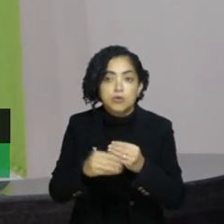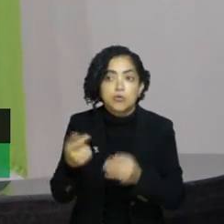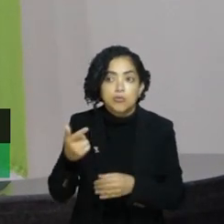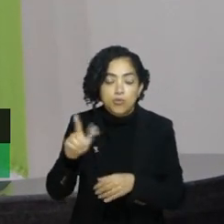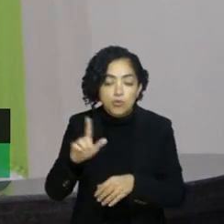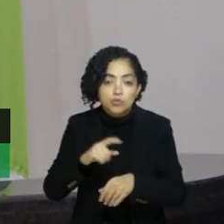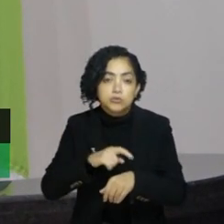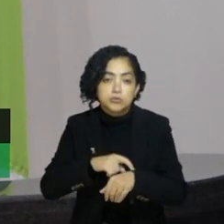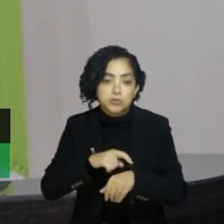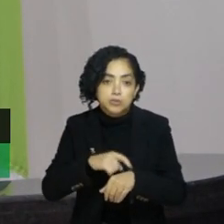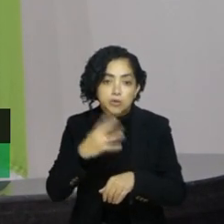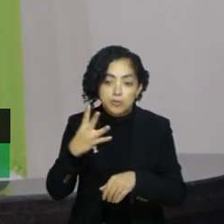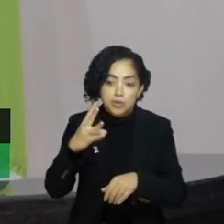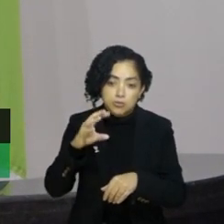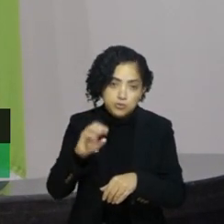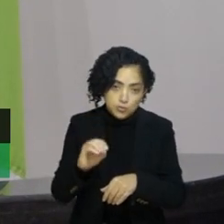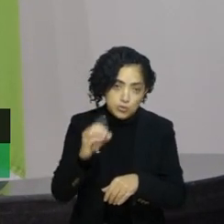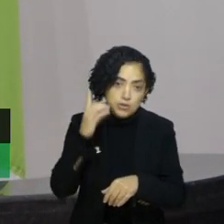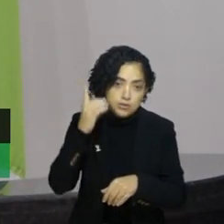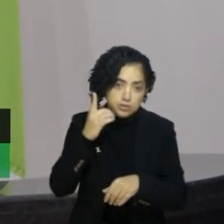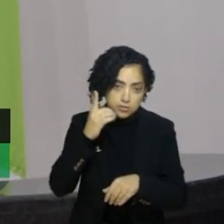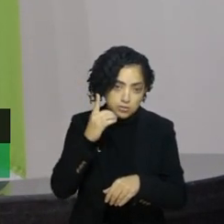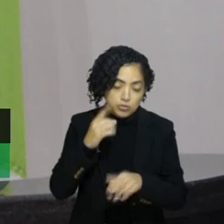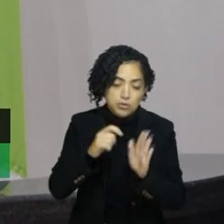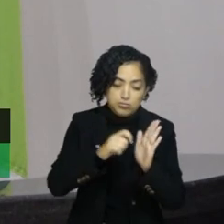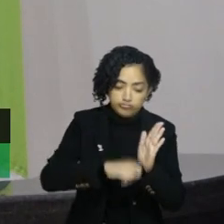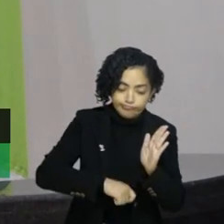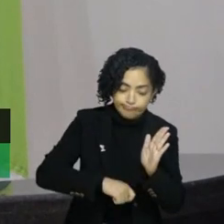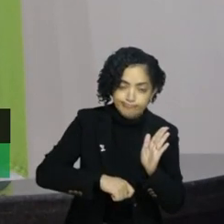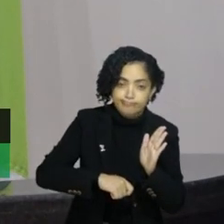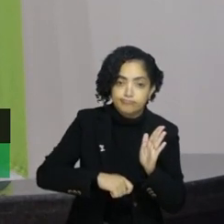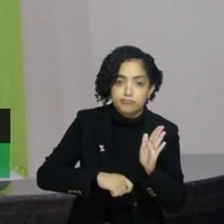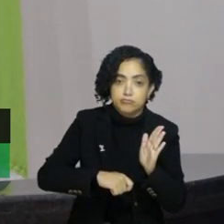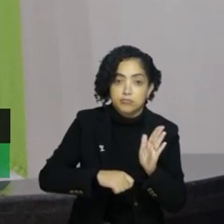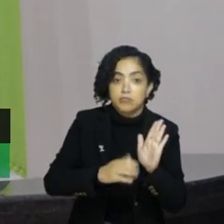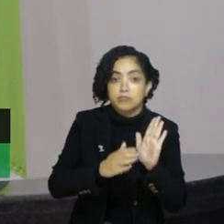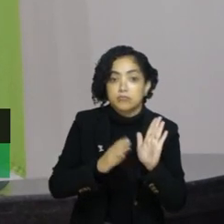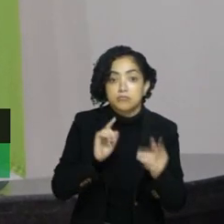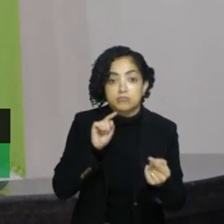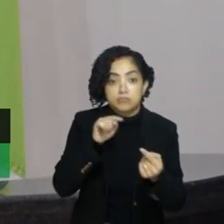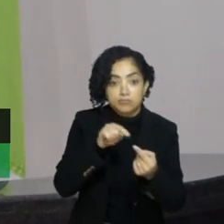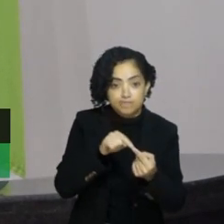pelos 40 parlamentares. E esse é o nosso propósito.